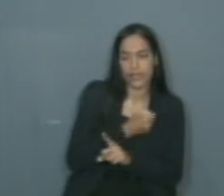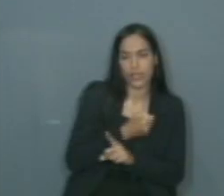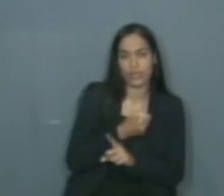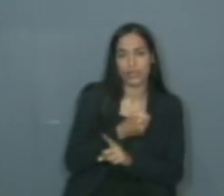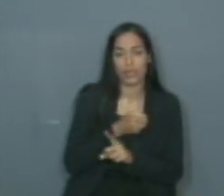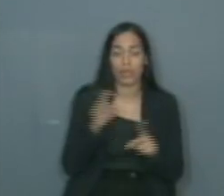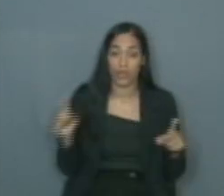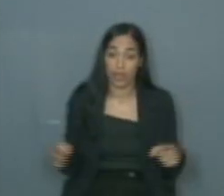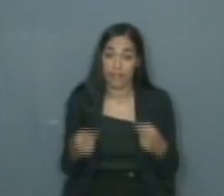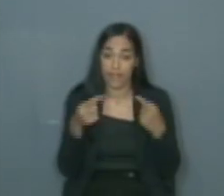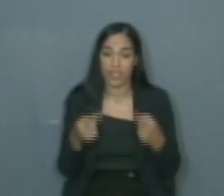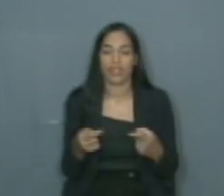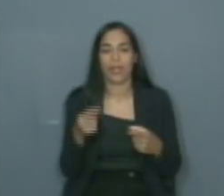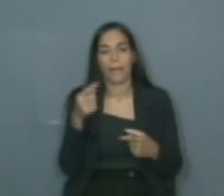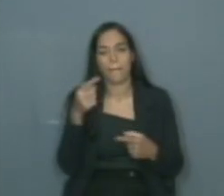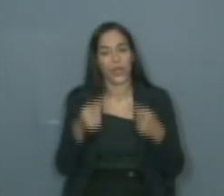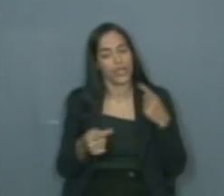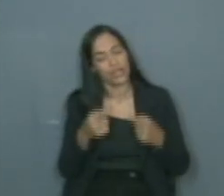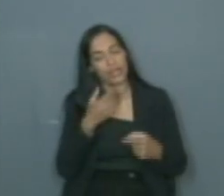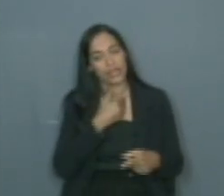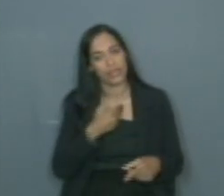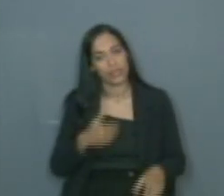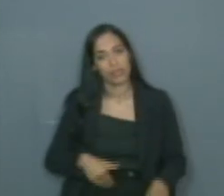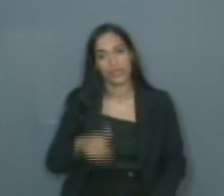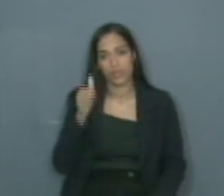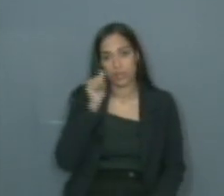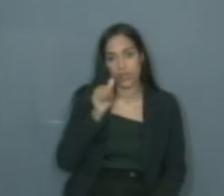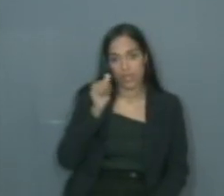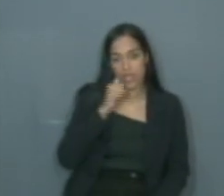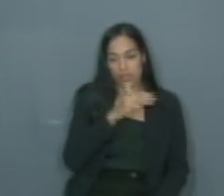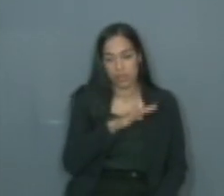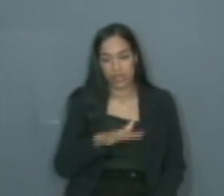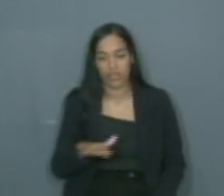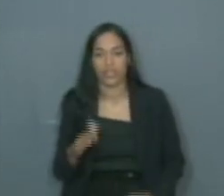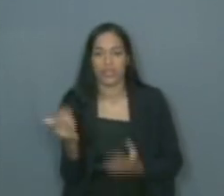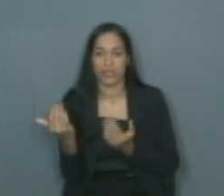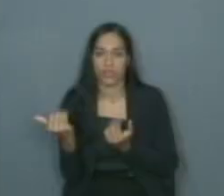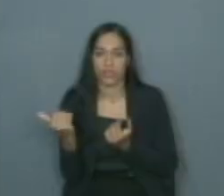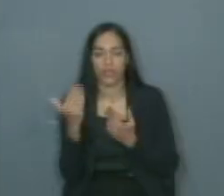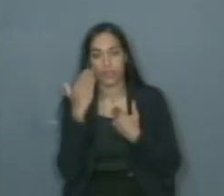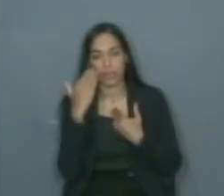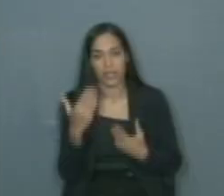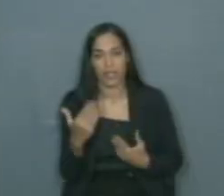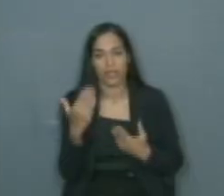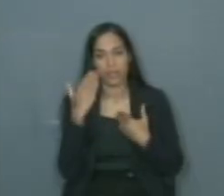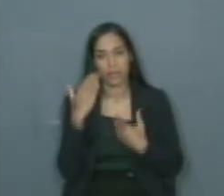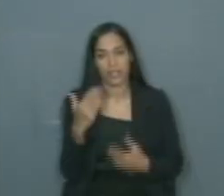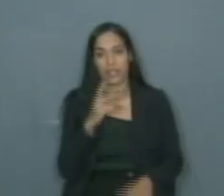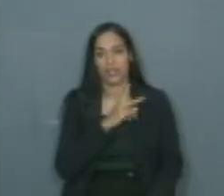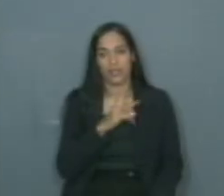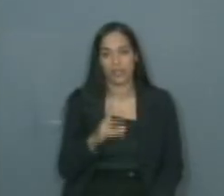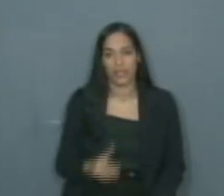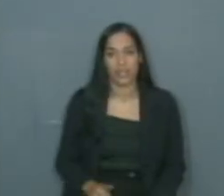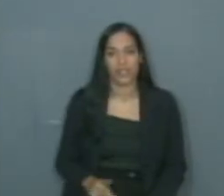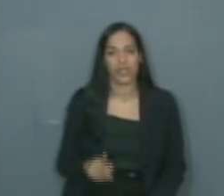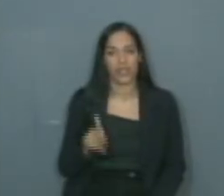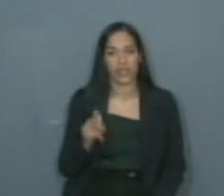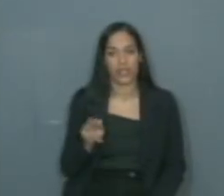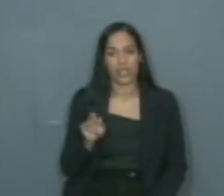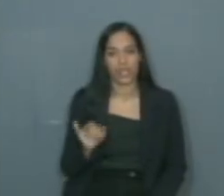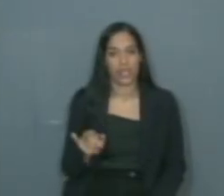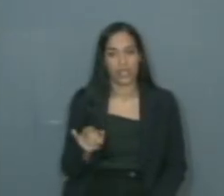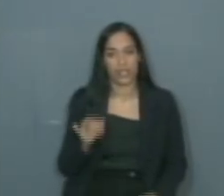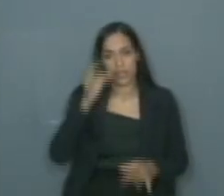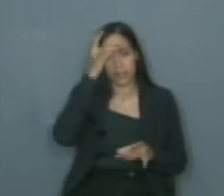defender políticas públicas para as mulheres, para as crianças e para adolescentes. Obrigada. Obrigada, vereadora Karen. Incorpore a vossa parte. Já